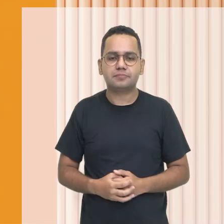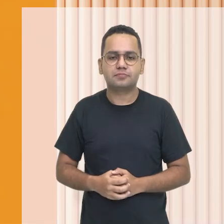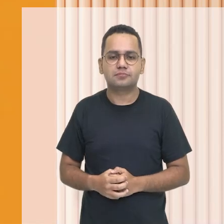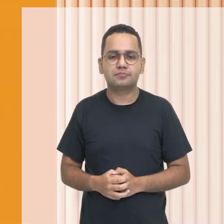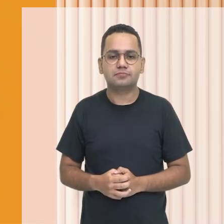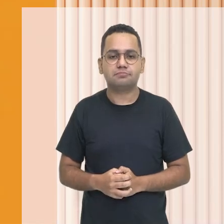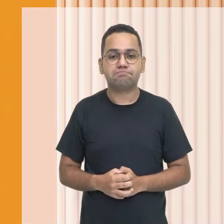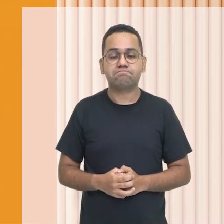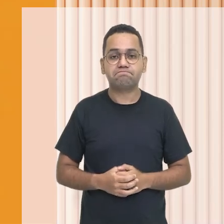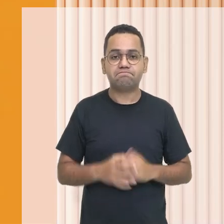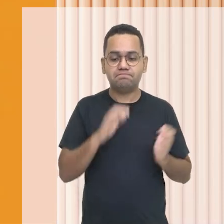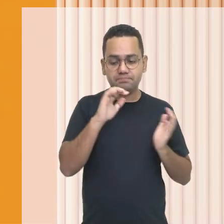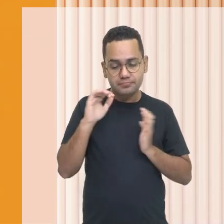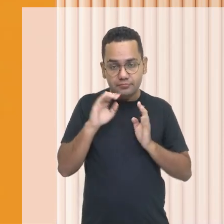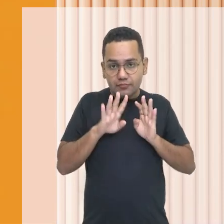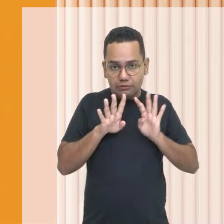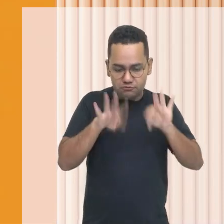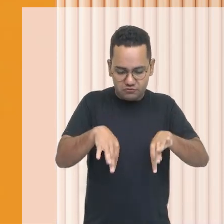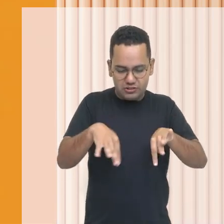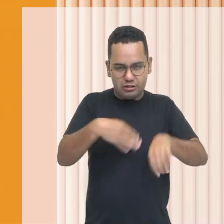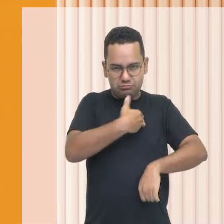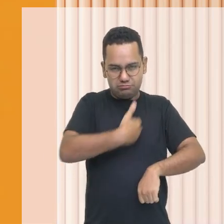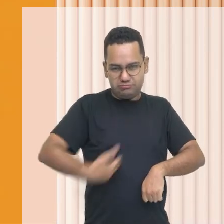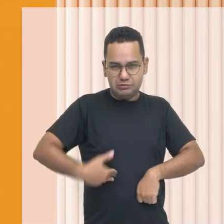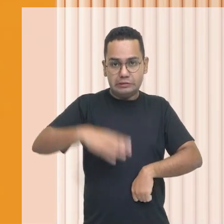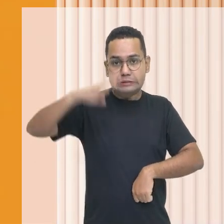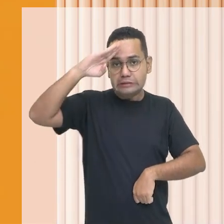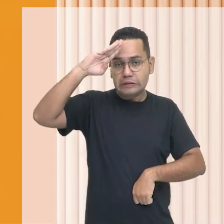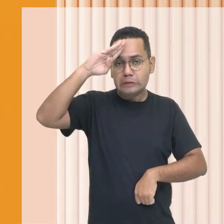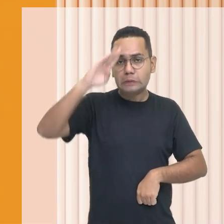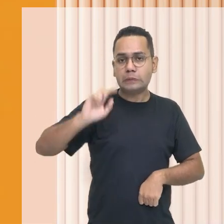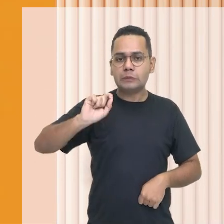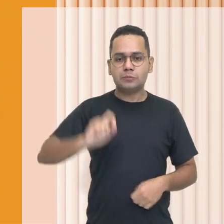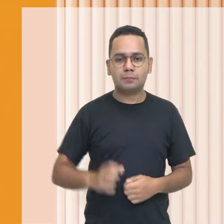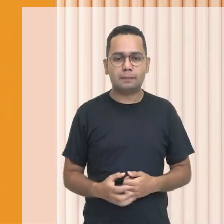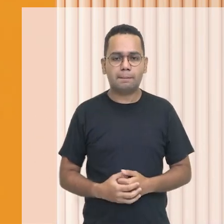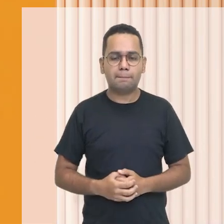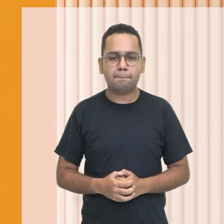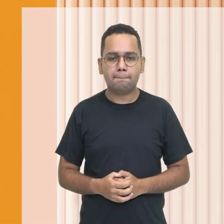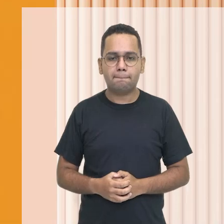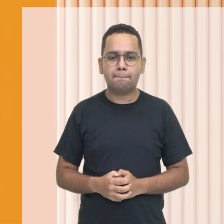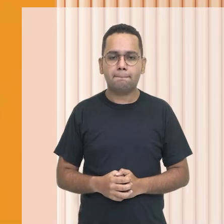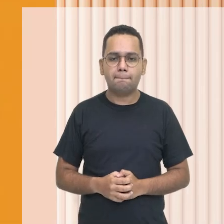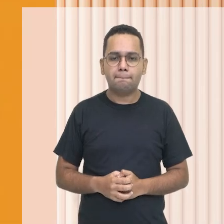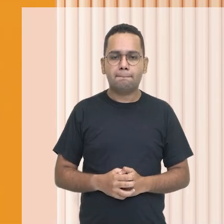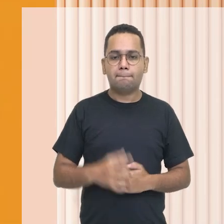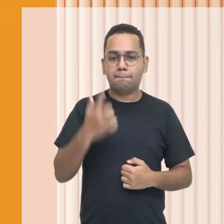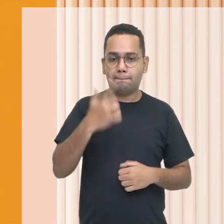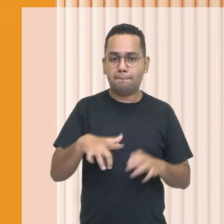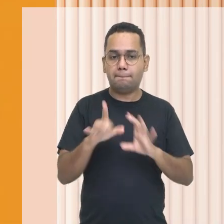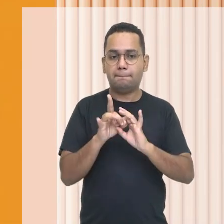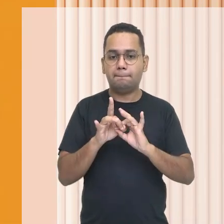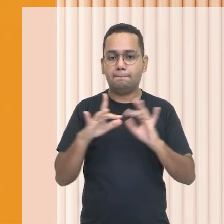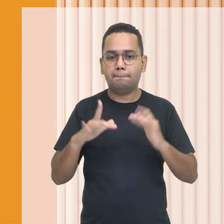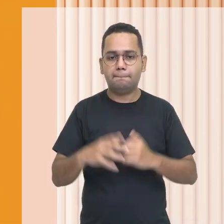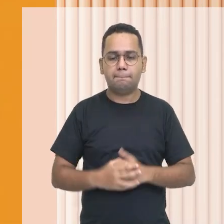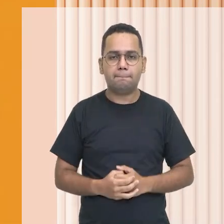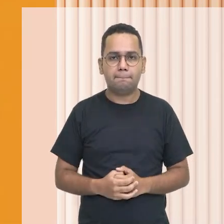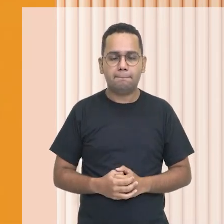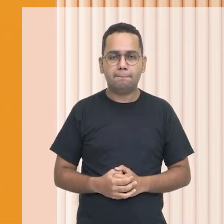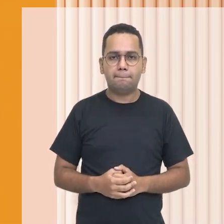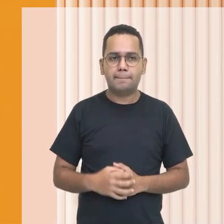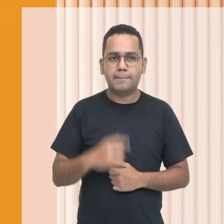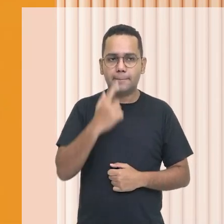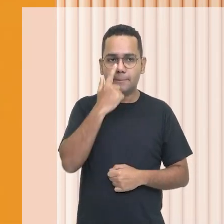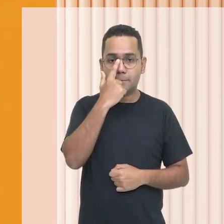desse período ditatorial, você vai ter justamente, né, um período de redemocratização.